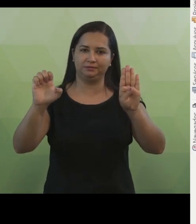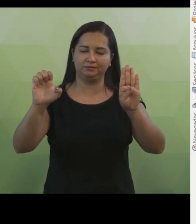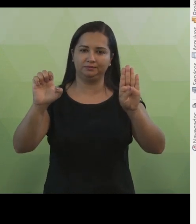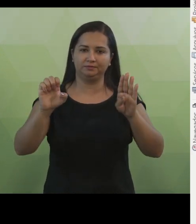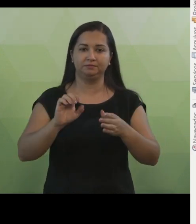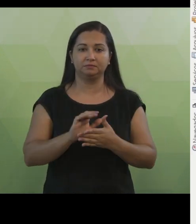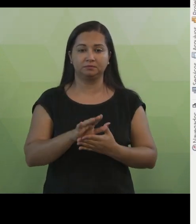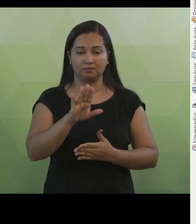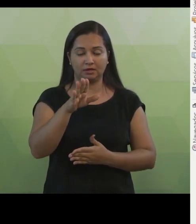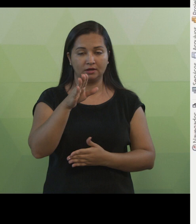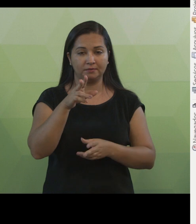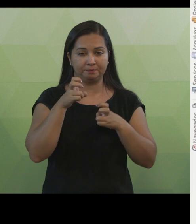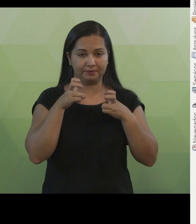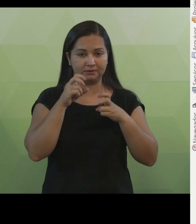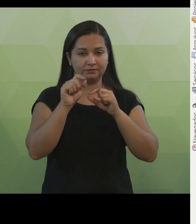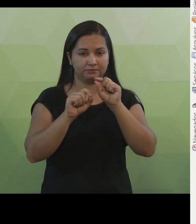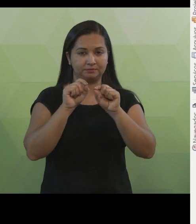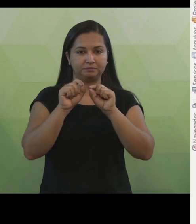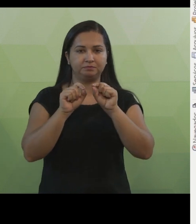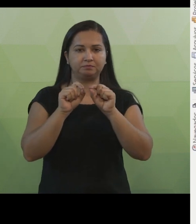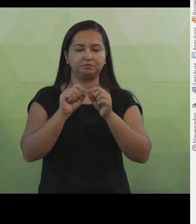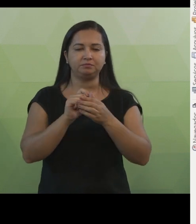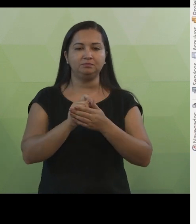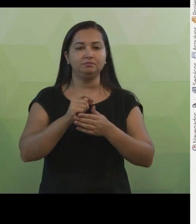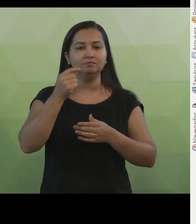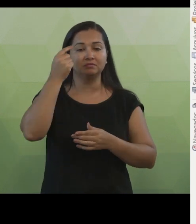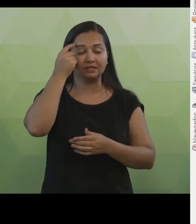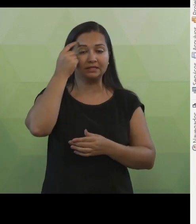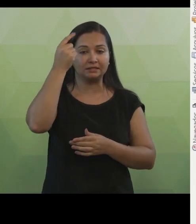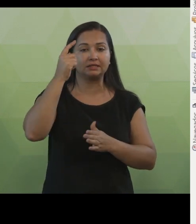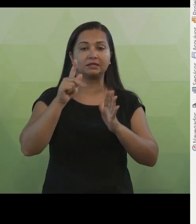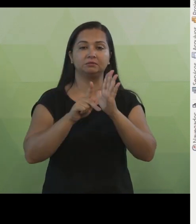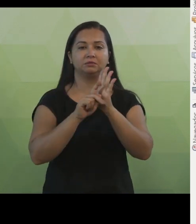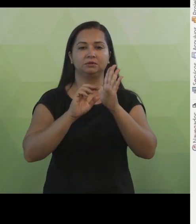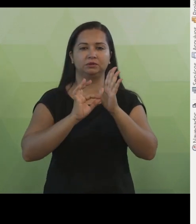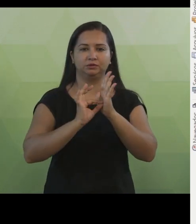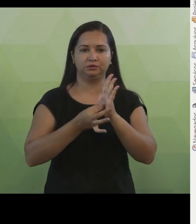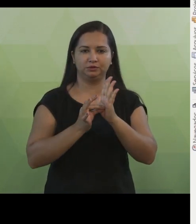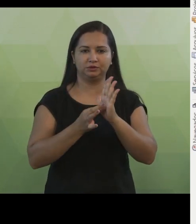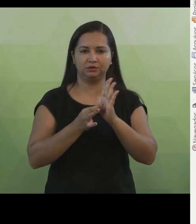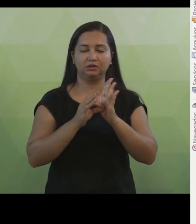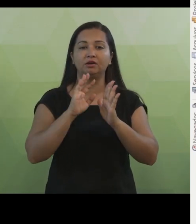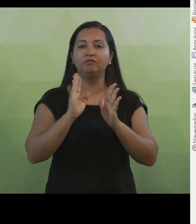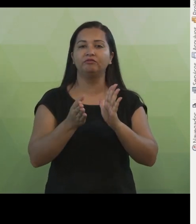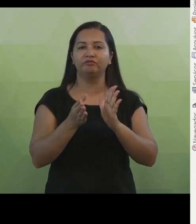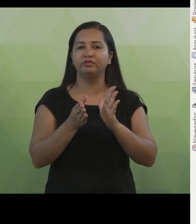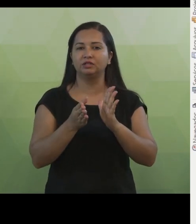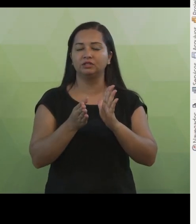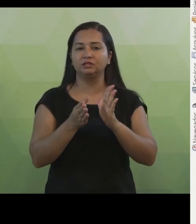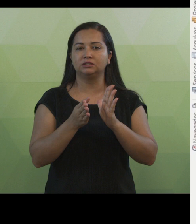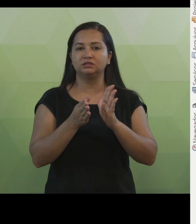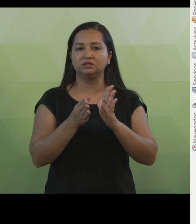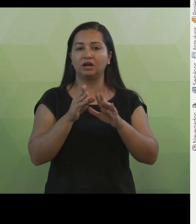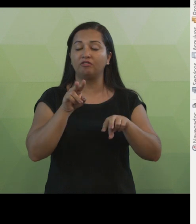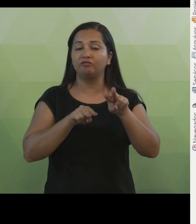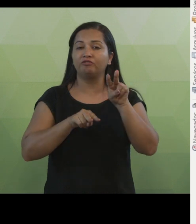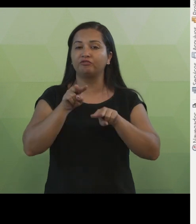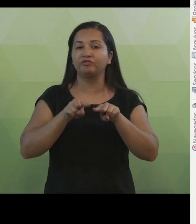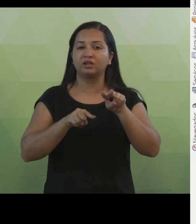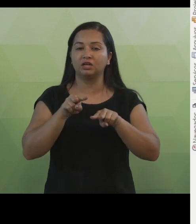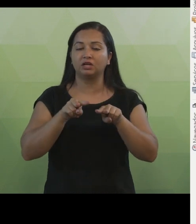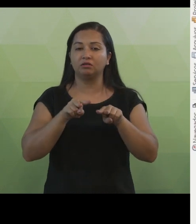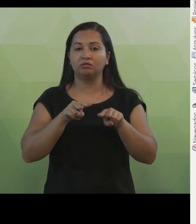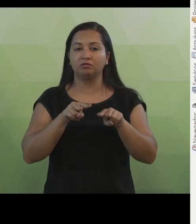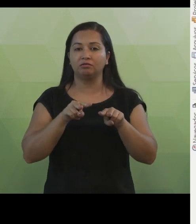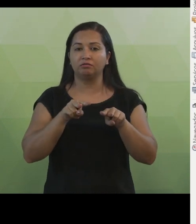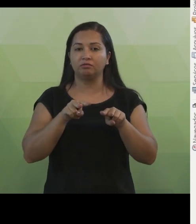E em seguida, eu vou fazer aqui a conversão agora que B, que ainda não foi inicializada, vai receber o valor